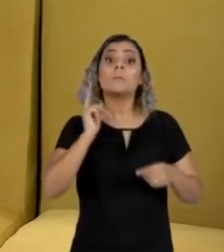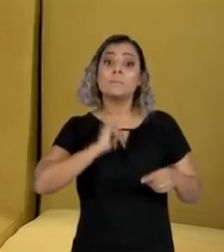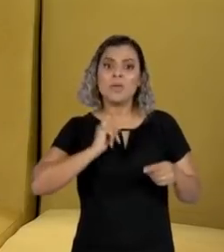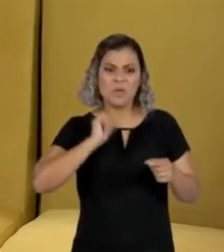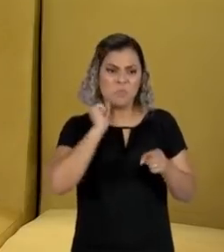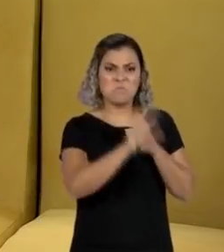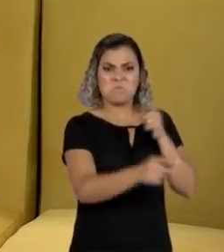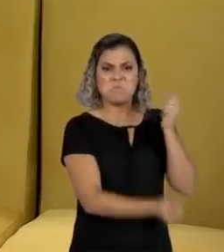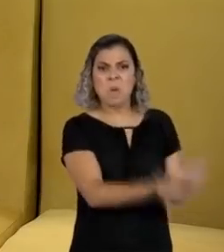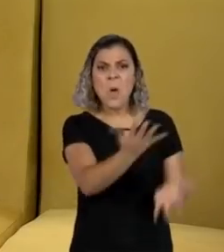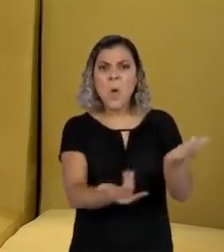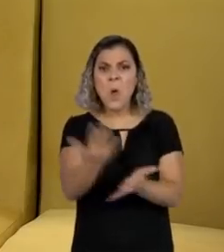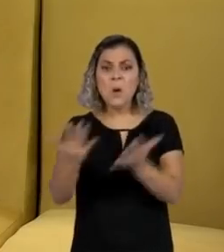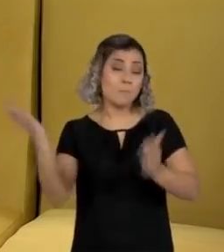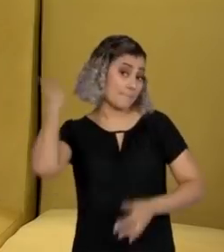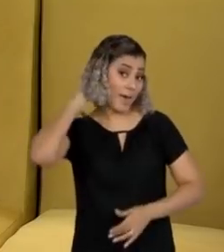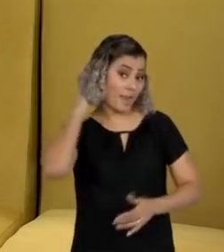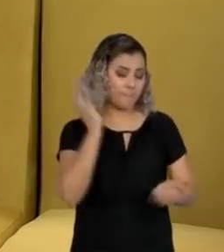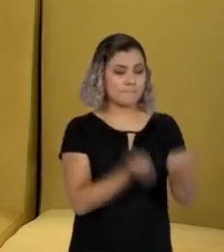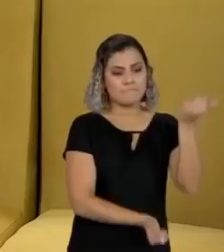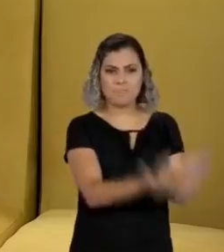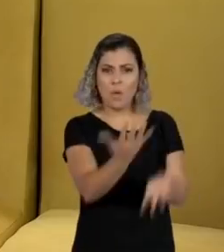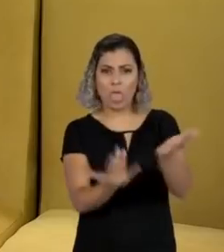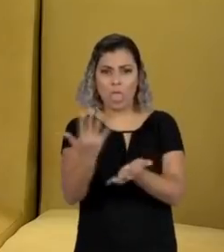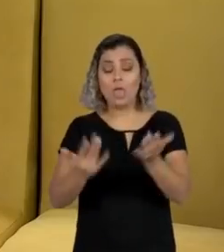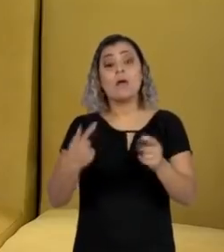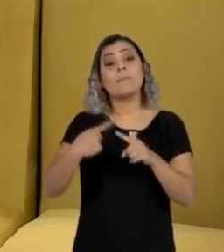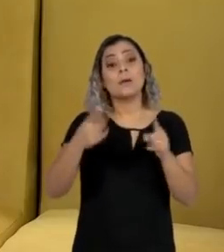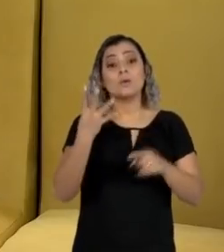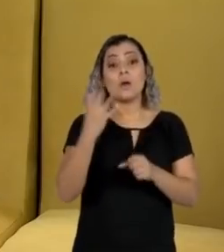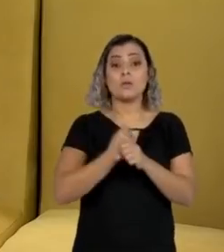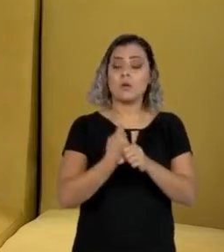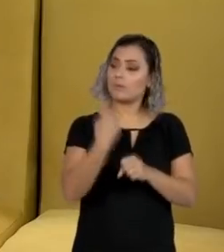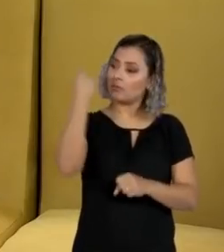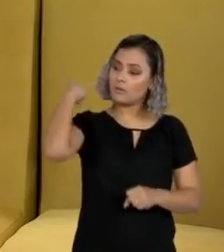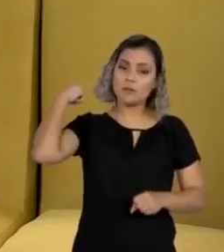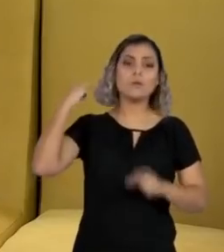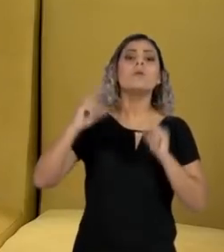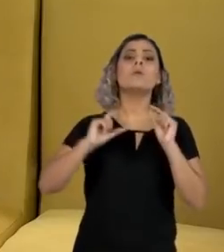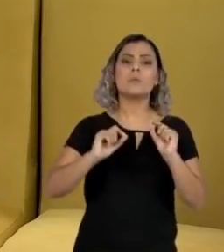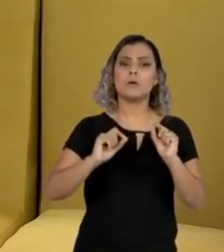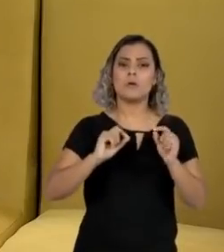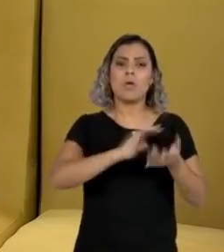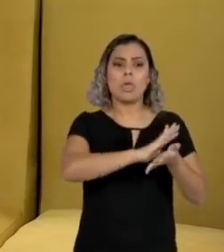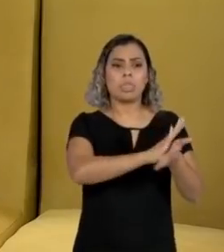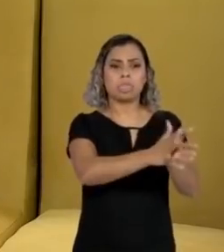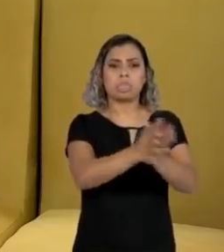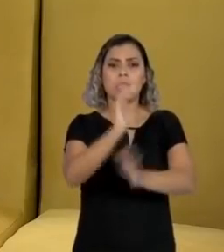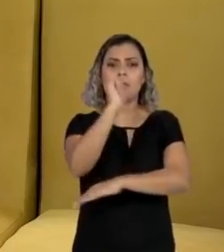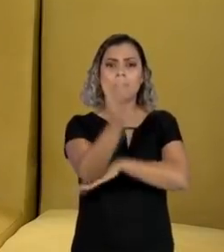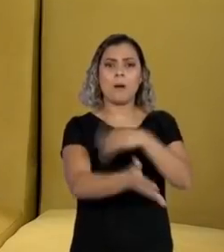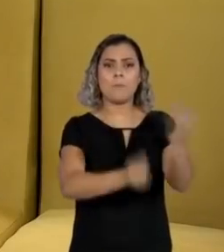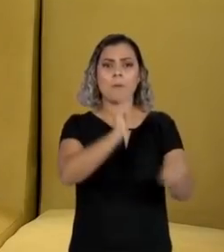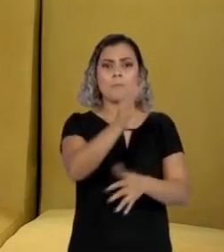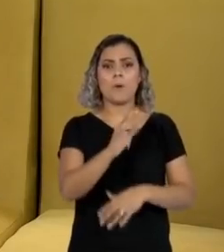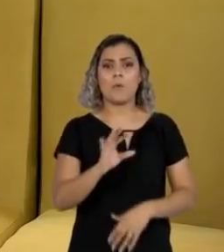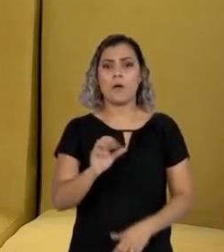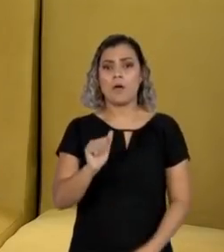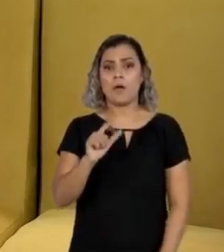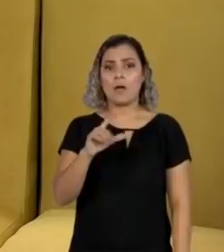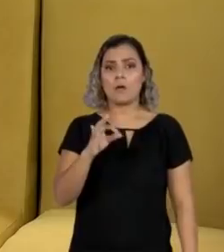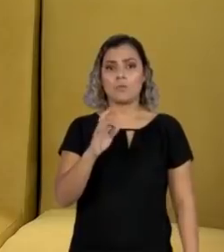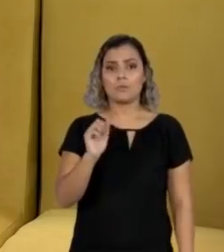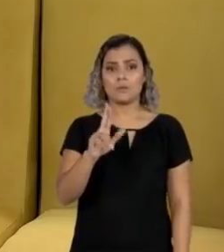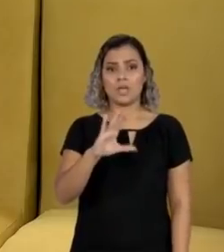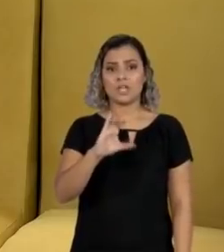floresta. Investigações federais iniciadas há 4 anos apontam como causas da degradação ambiental em Alter do Chão a